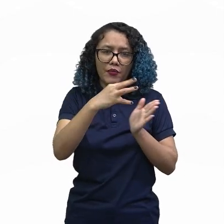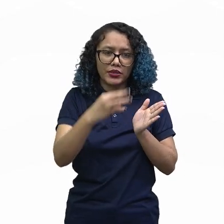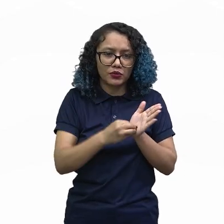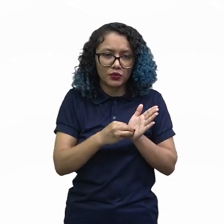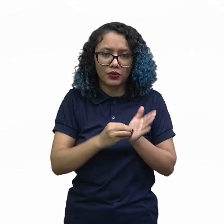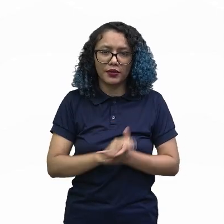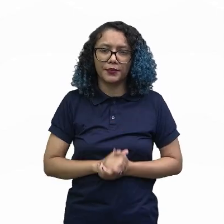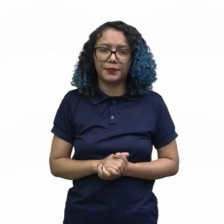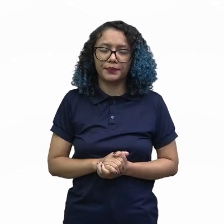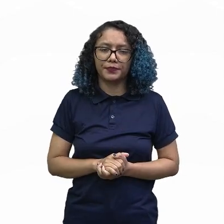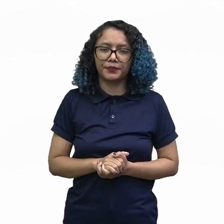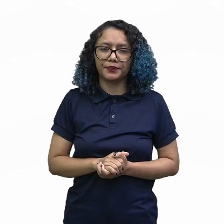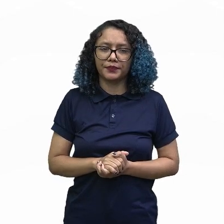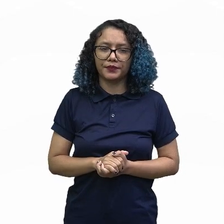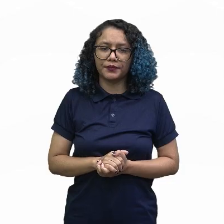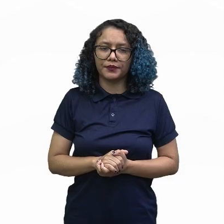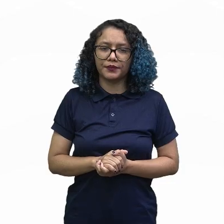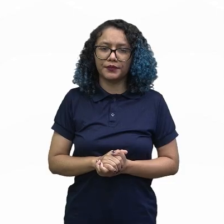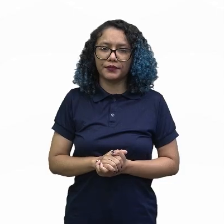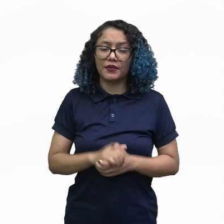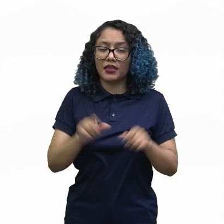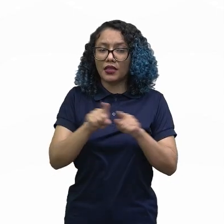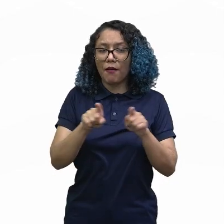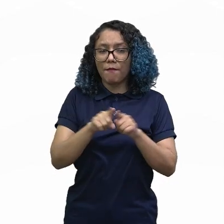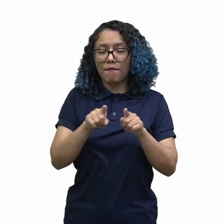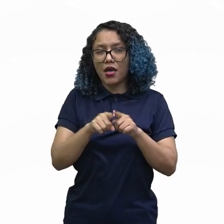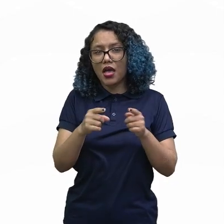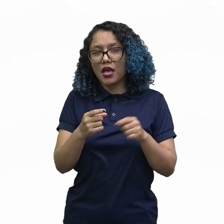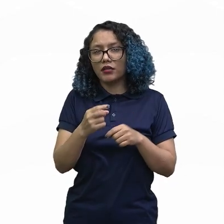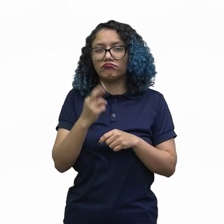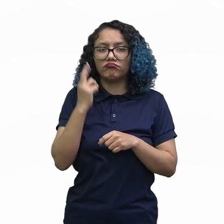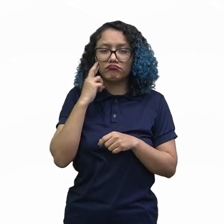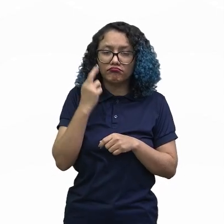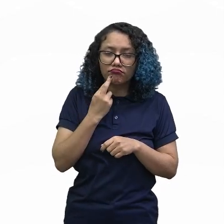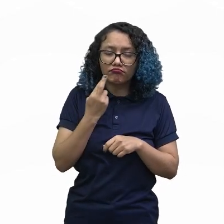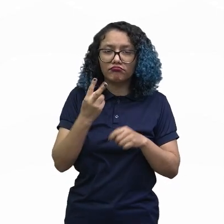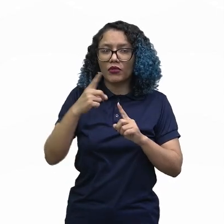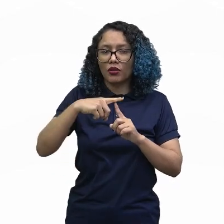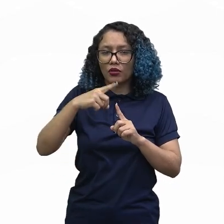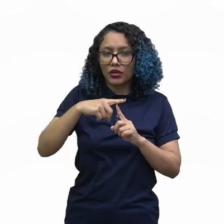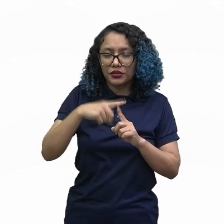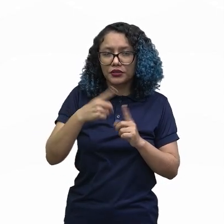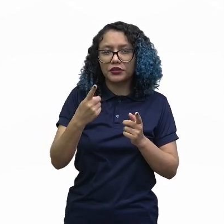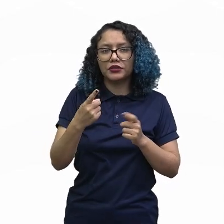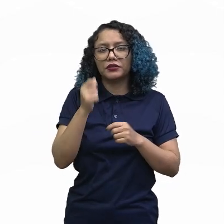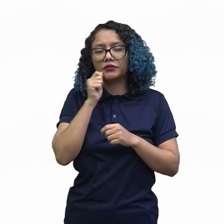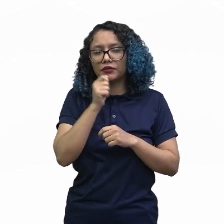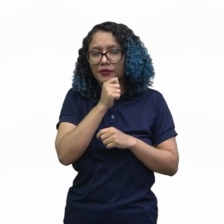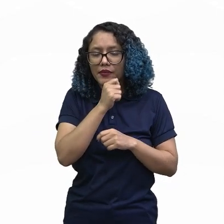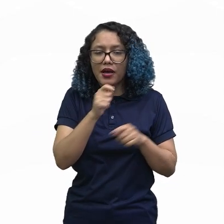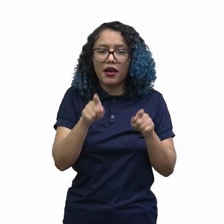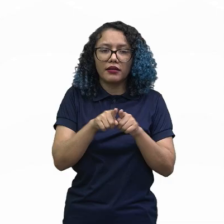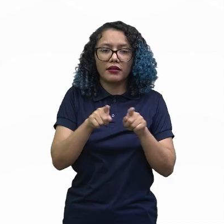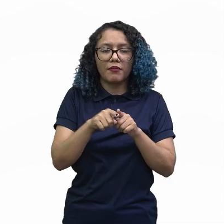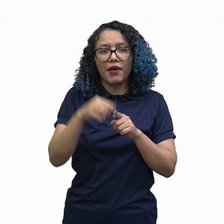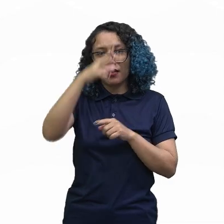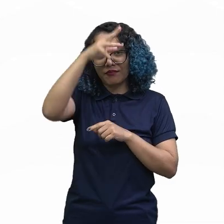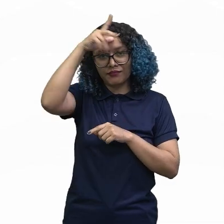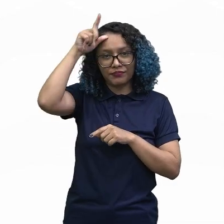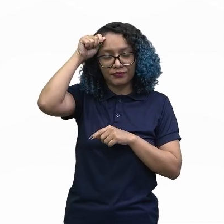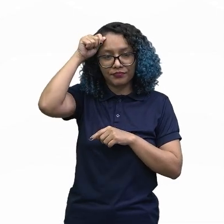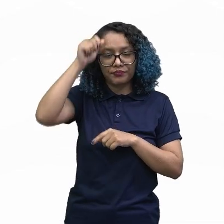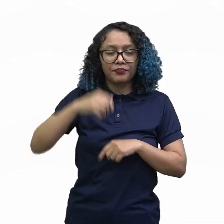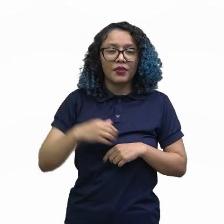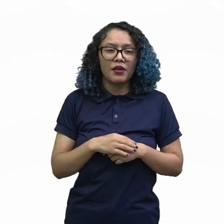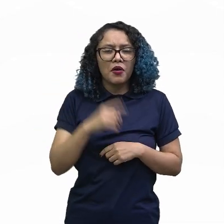da Amazônia, Rondônia, Tocantins, Amapá e Mato Grosso. Então, vocês podem observar aqui